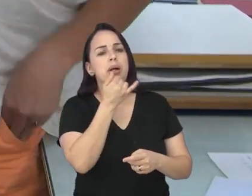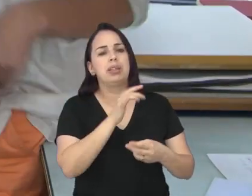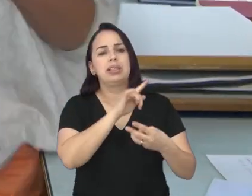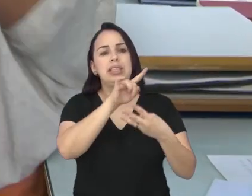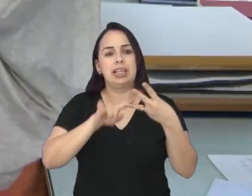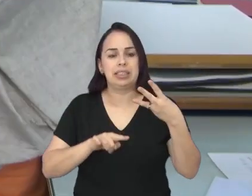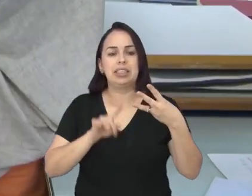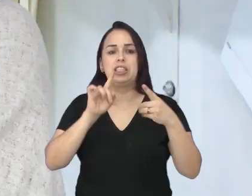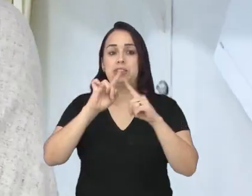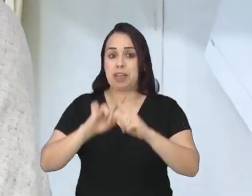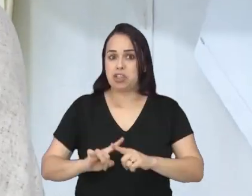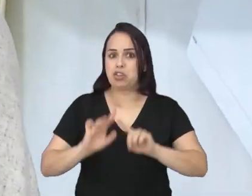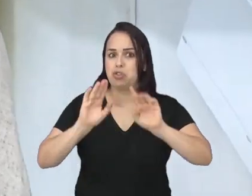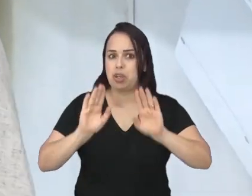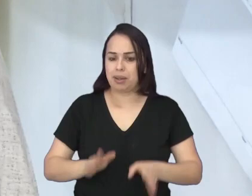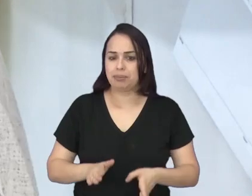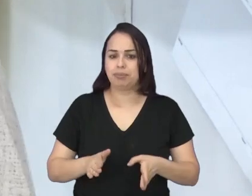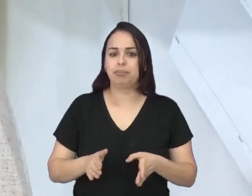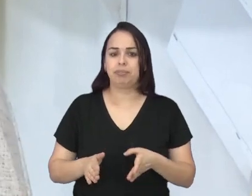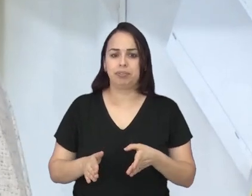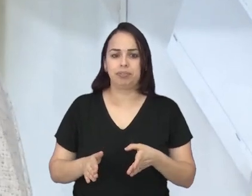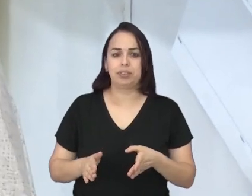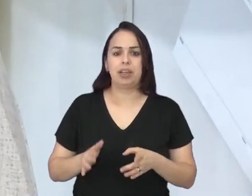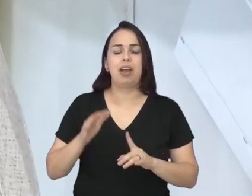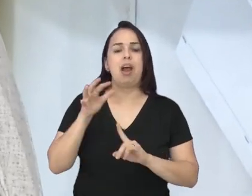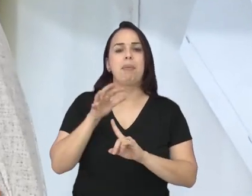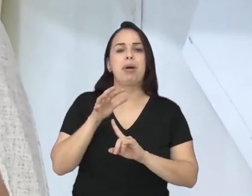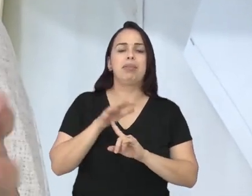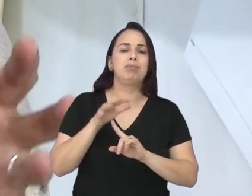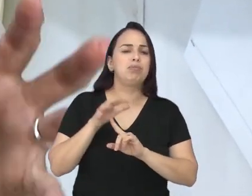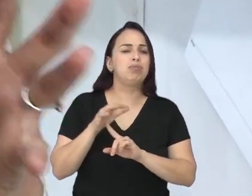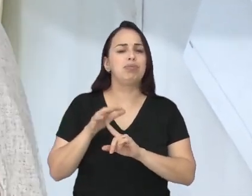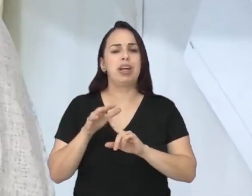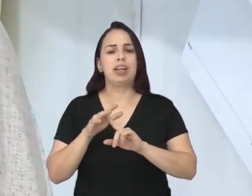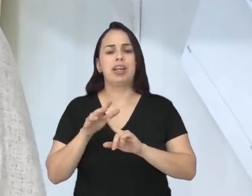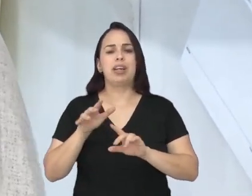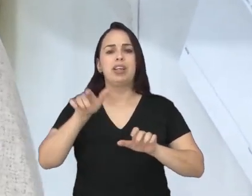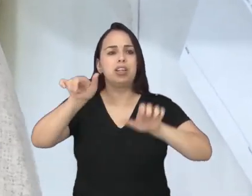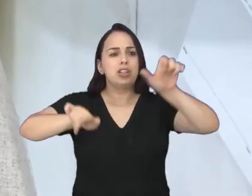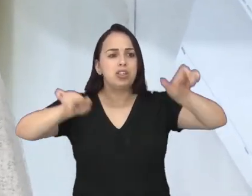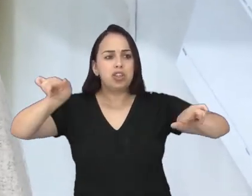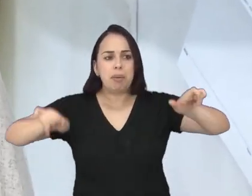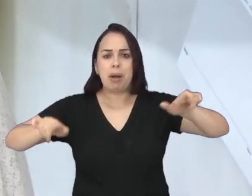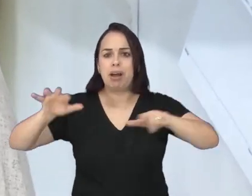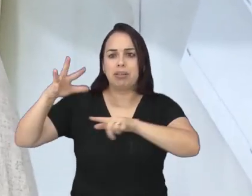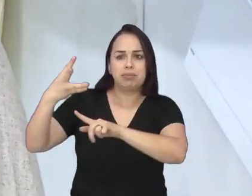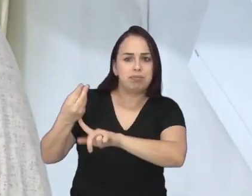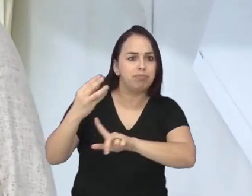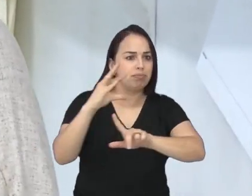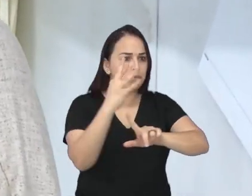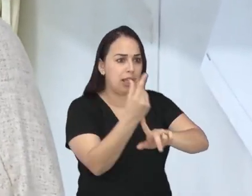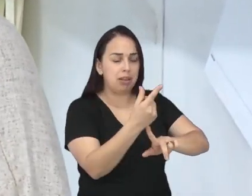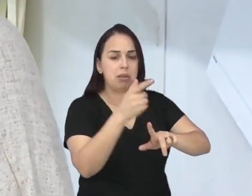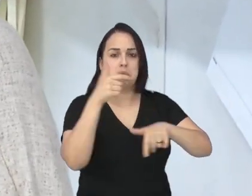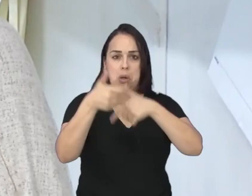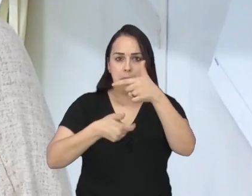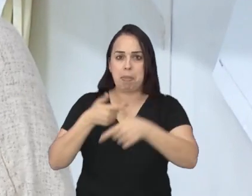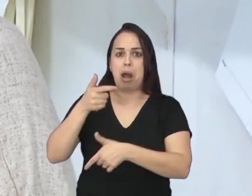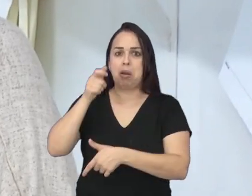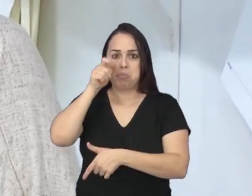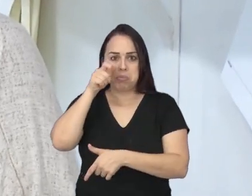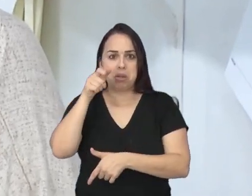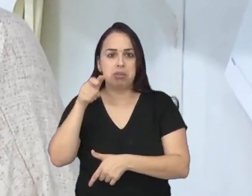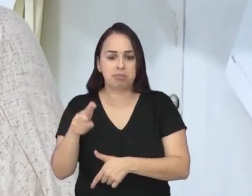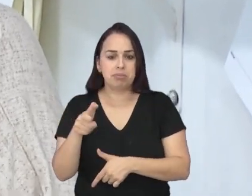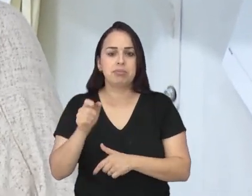Já aconteceu 3 vezes, é uma forma da gente juntar pessoas que tenham trabalhos interessantes, trabalhos